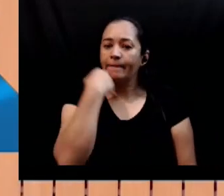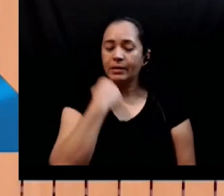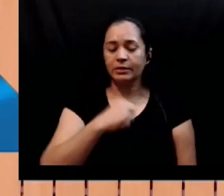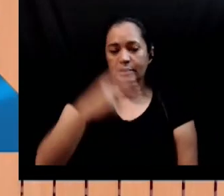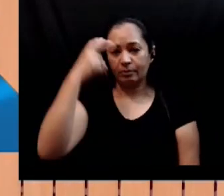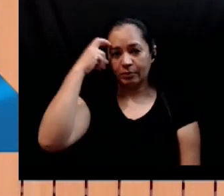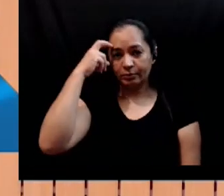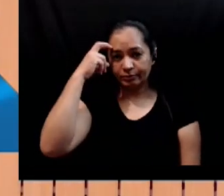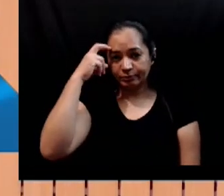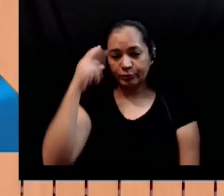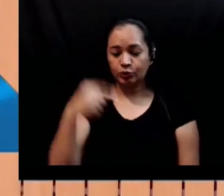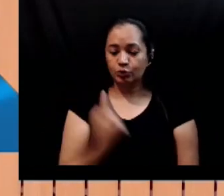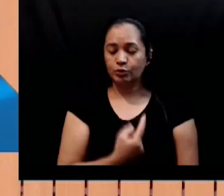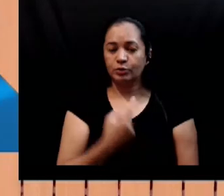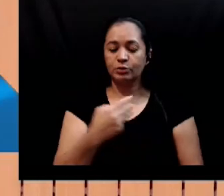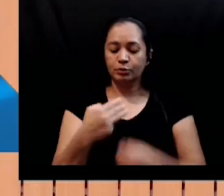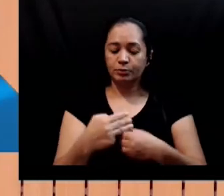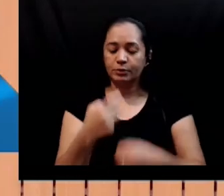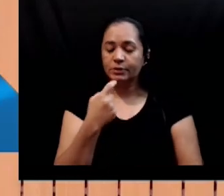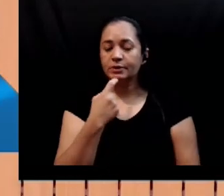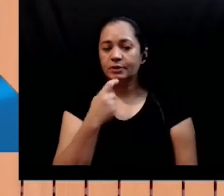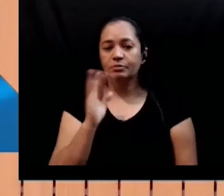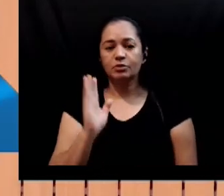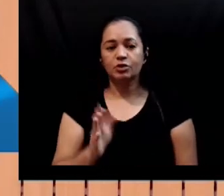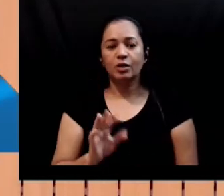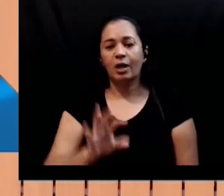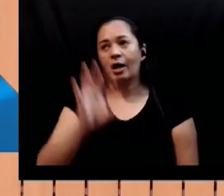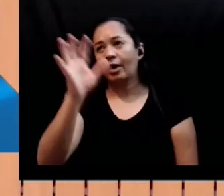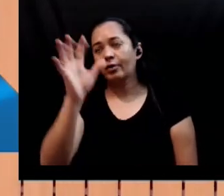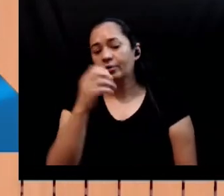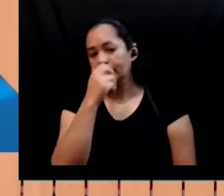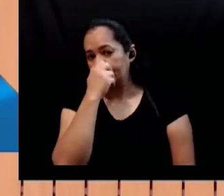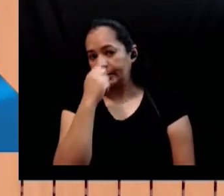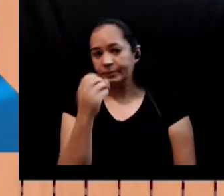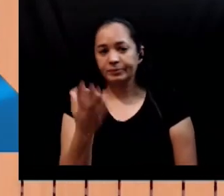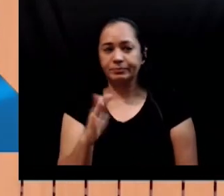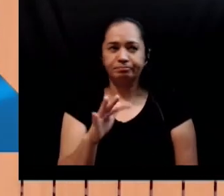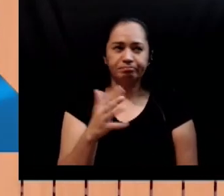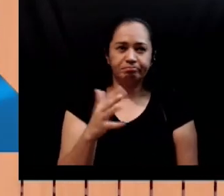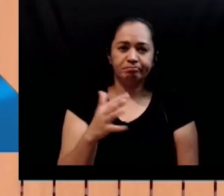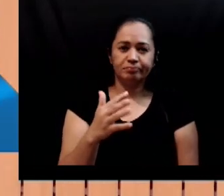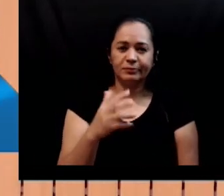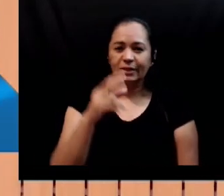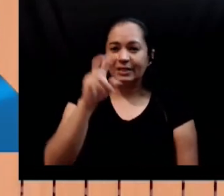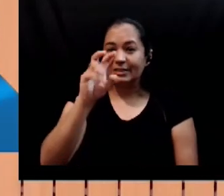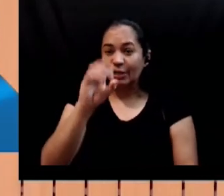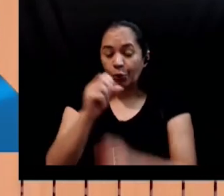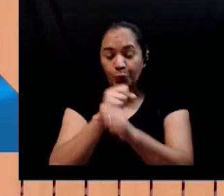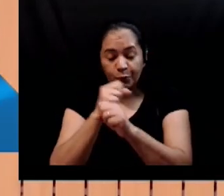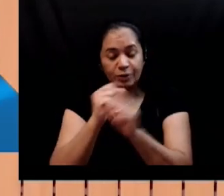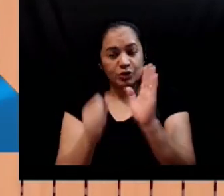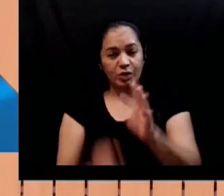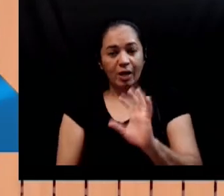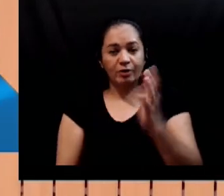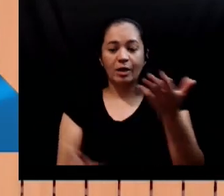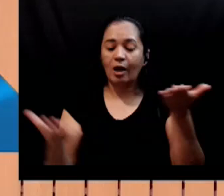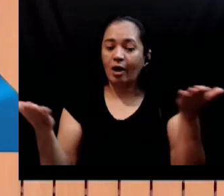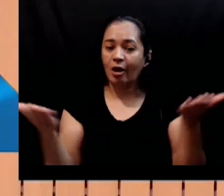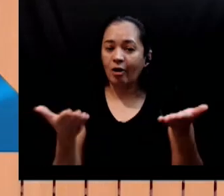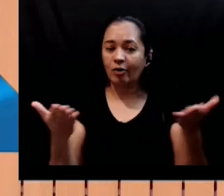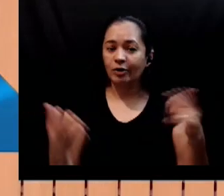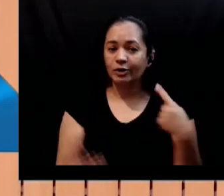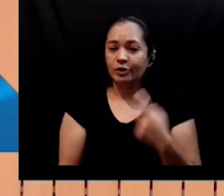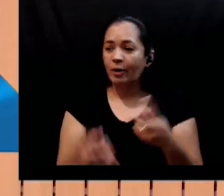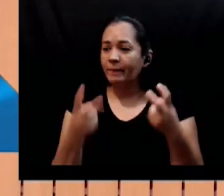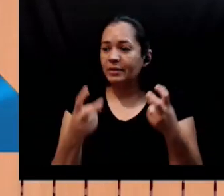nosso município, já acontece há mais de 50 anos, e agora a gente vê esse evento